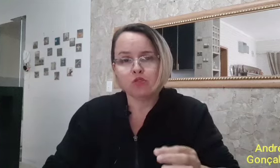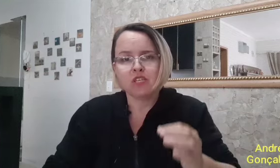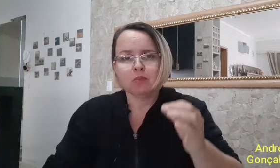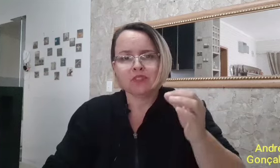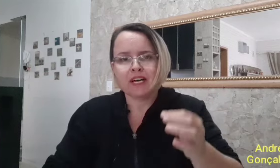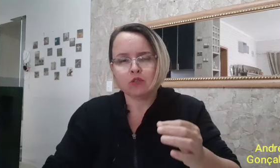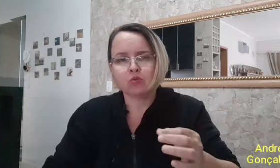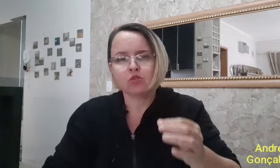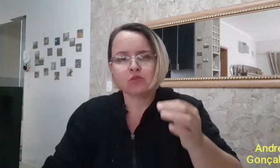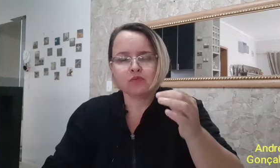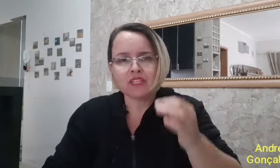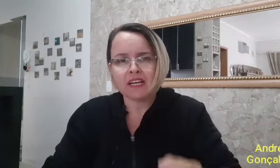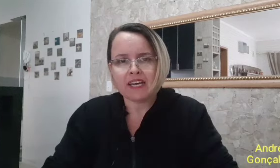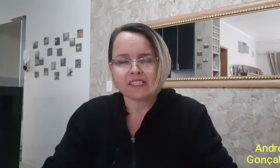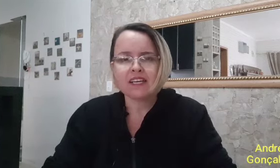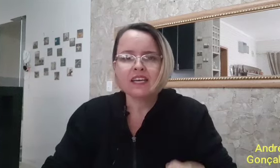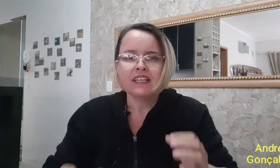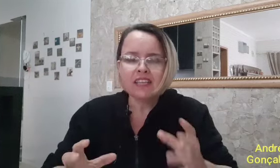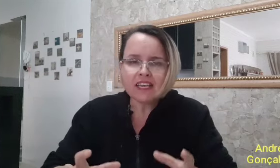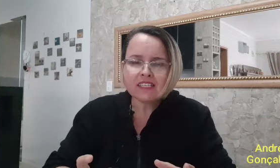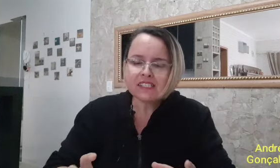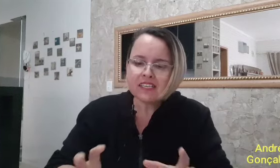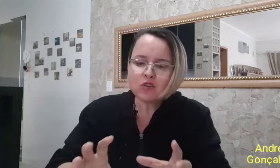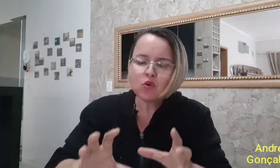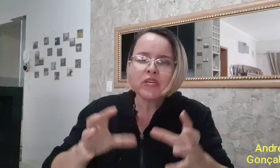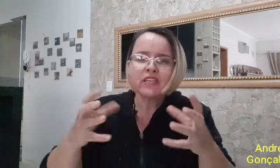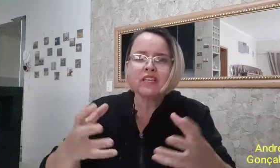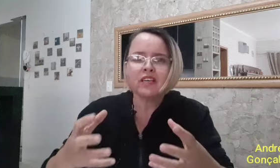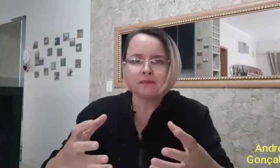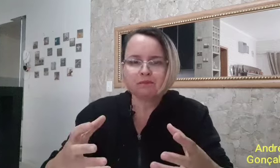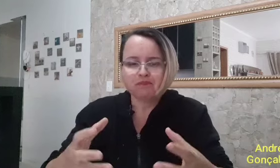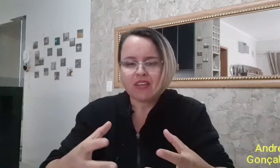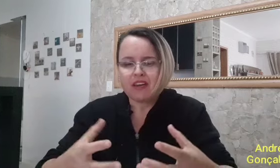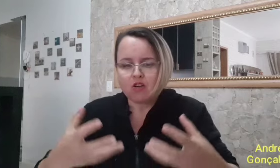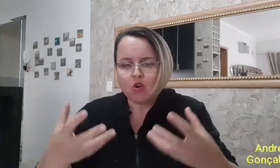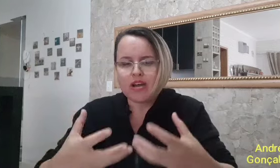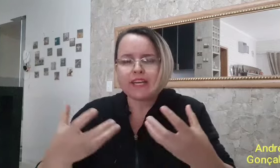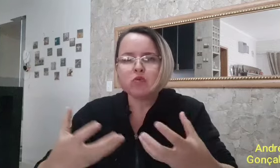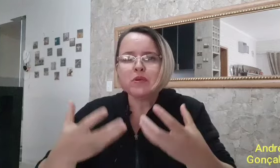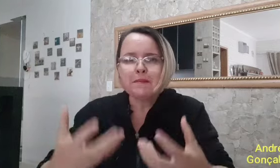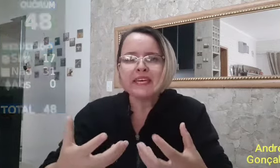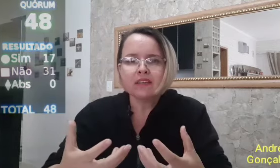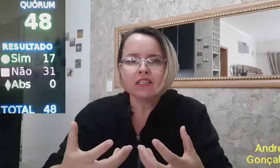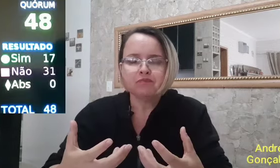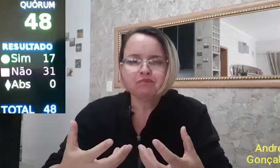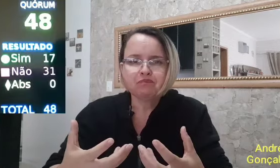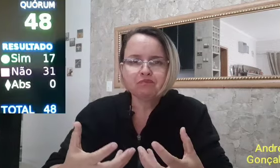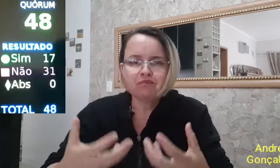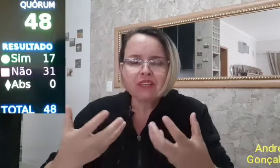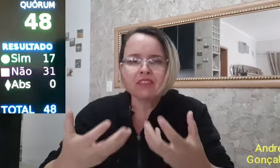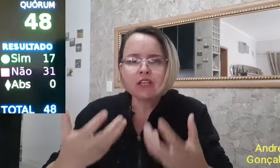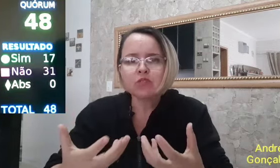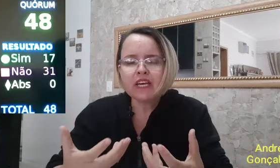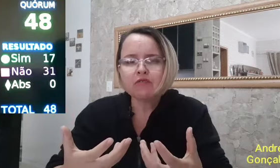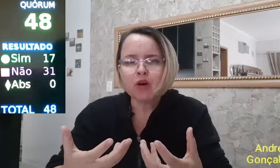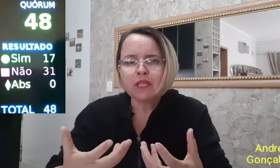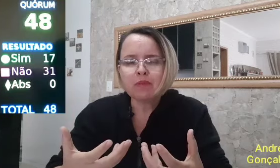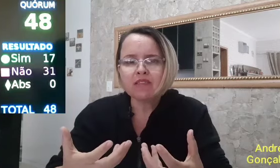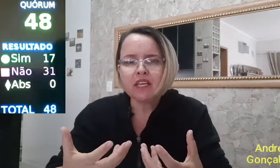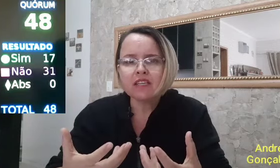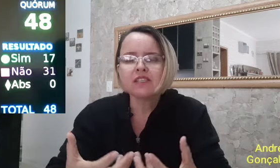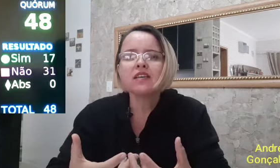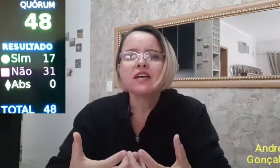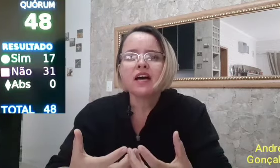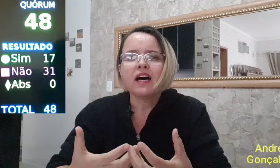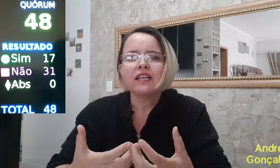pelos deputados federais nele se incluiria colocariam emenda dentro da reforma